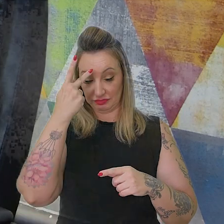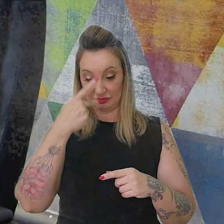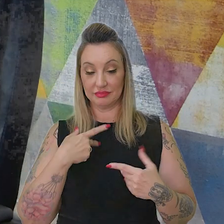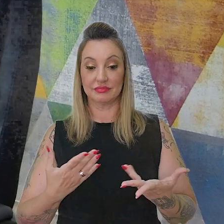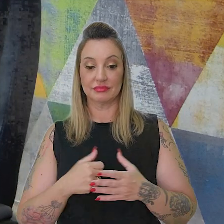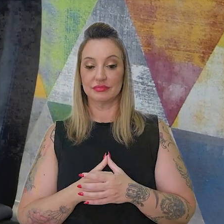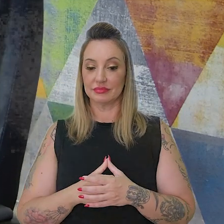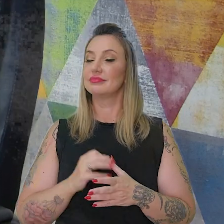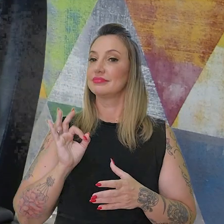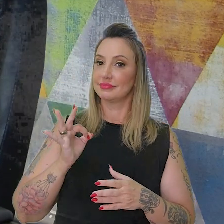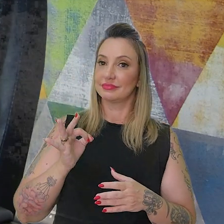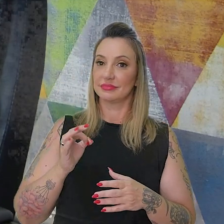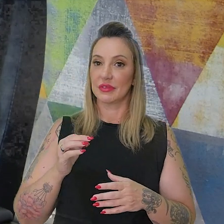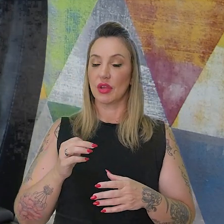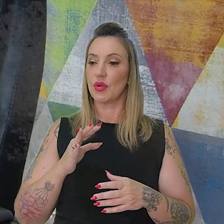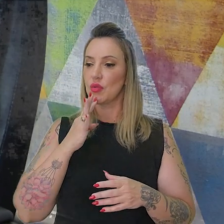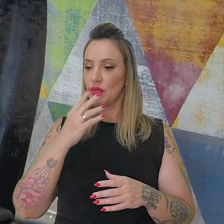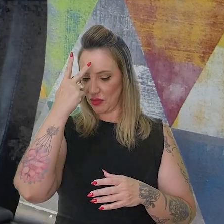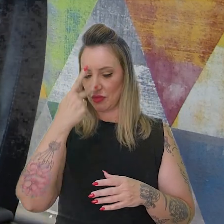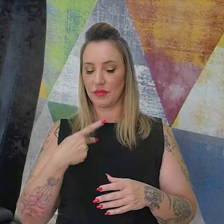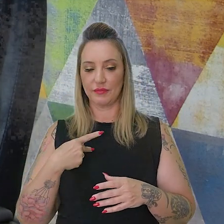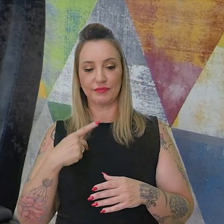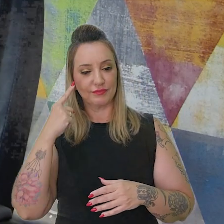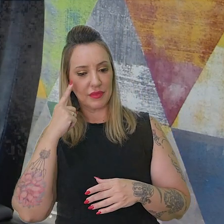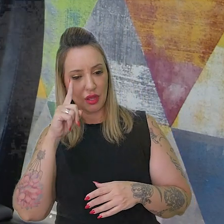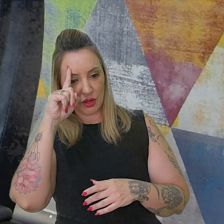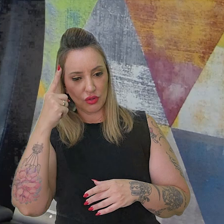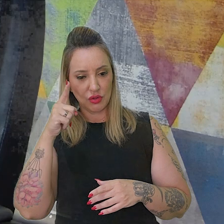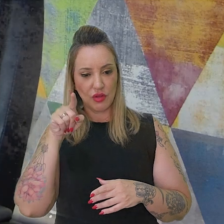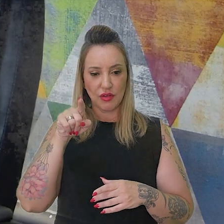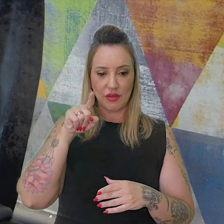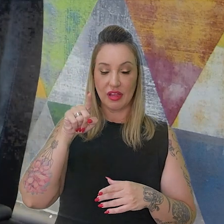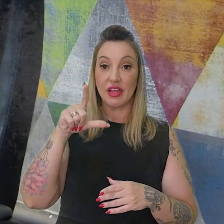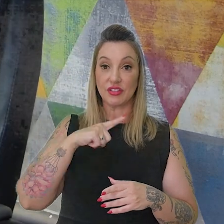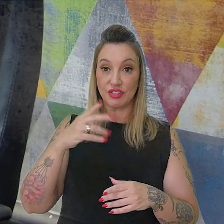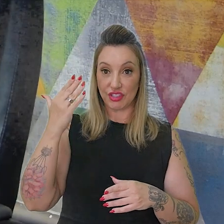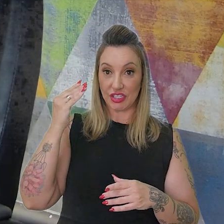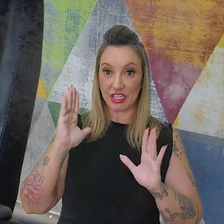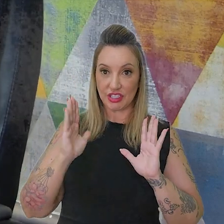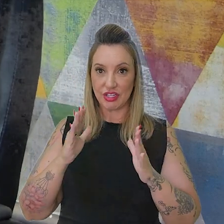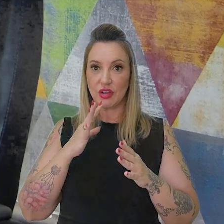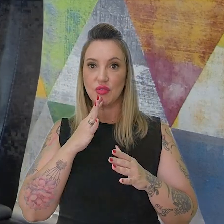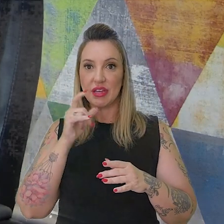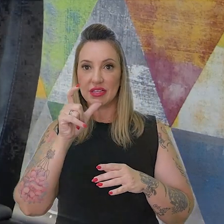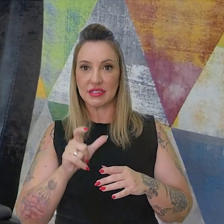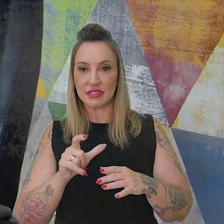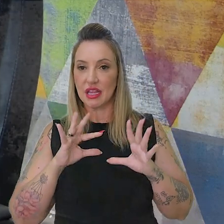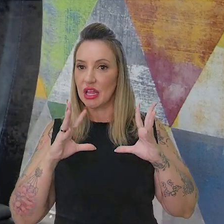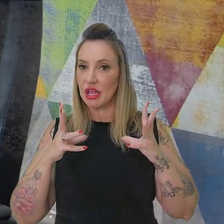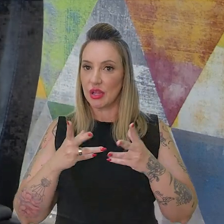gente né nossa é muito autoconhecimento mesmo e aí eu fiquei com uma dúvida você tinha já todo esse